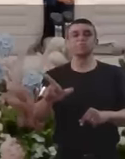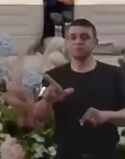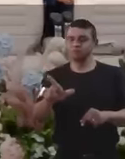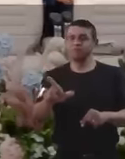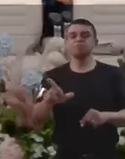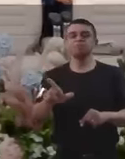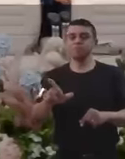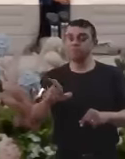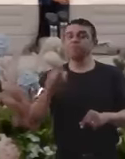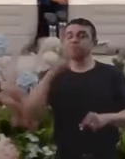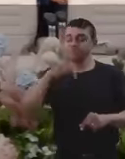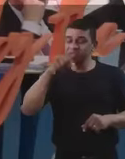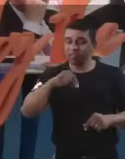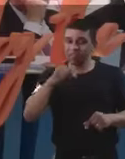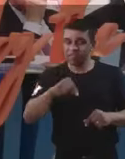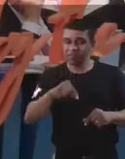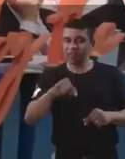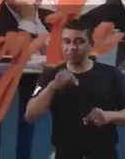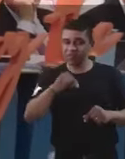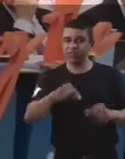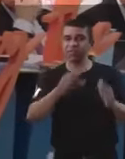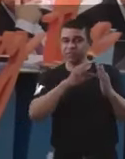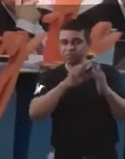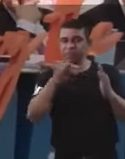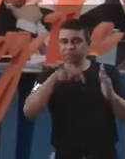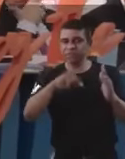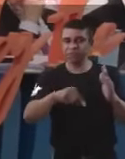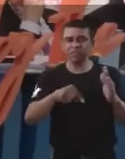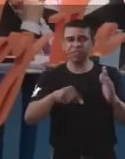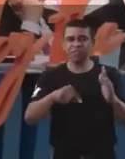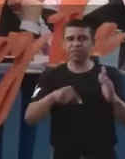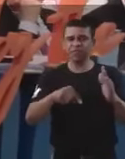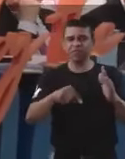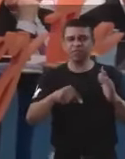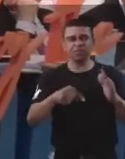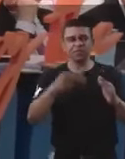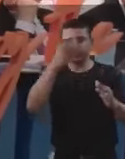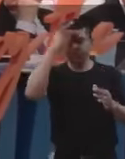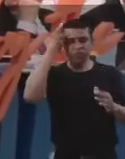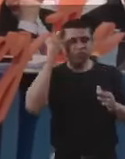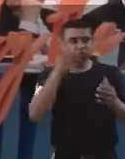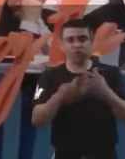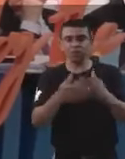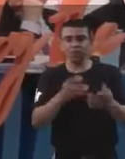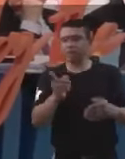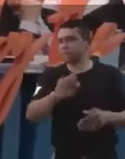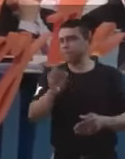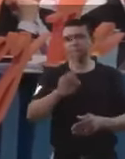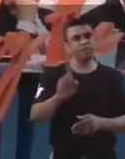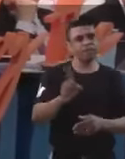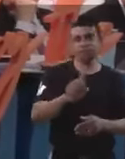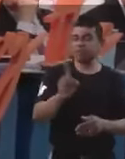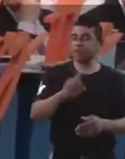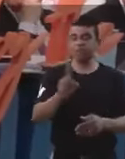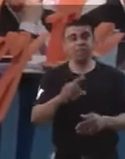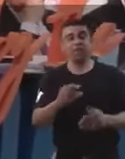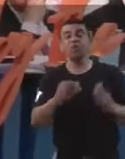é discípulo. Isso aqui não é bebê que pensa que igreja é berçário e que Jesus é babá. Isso aqui é para quem